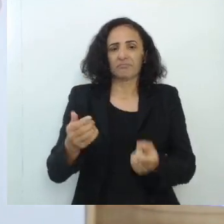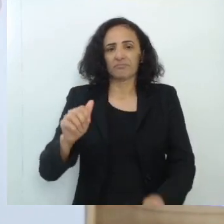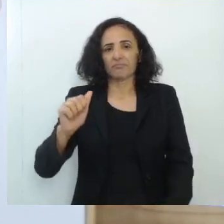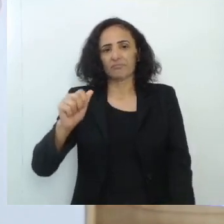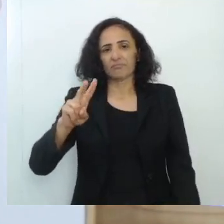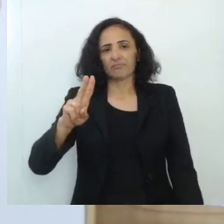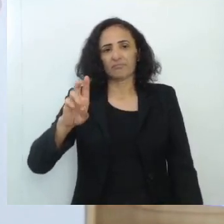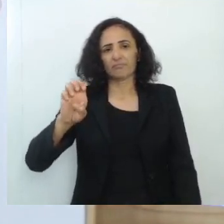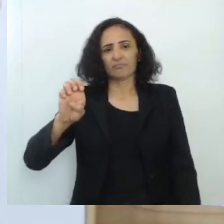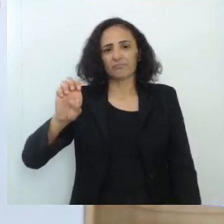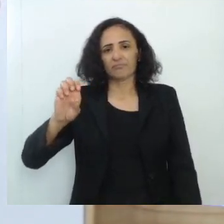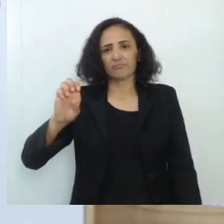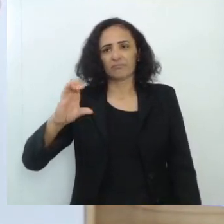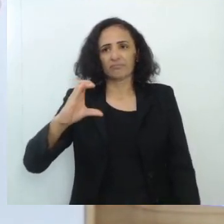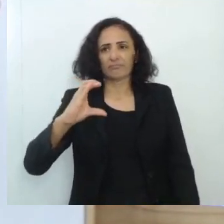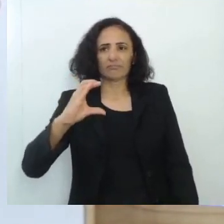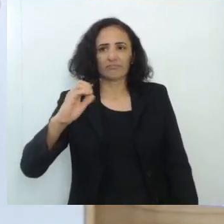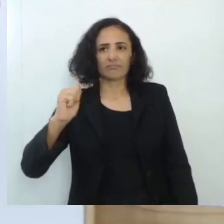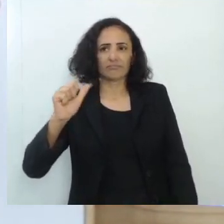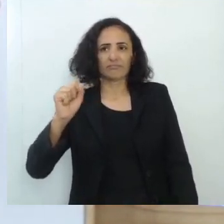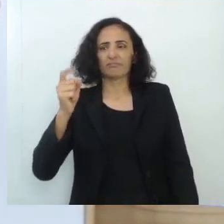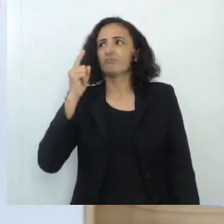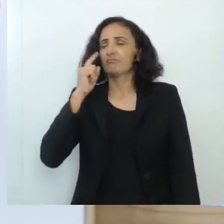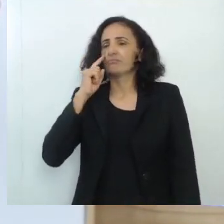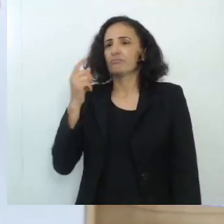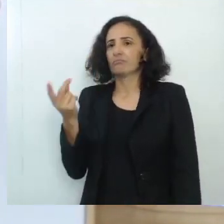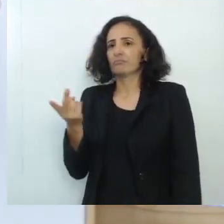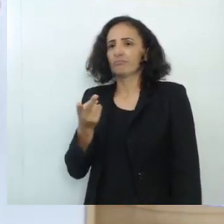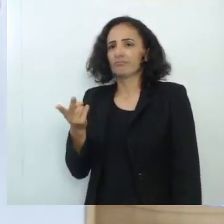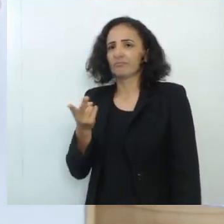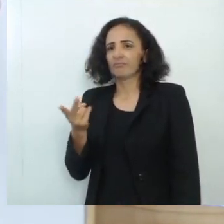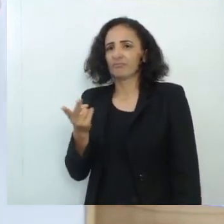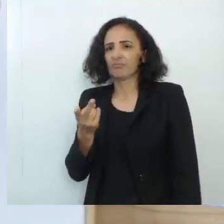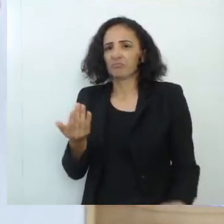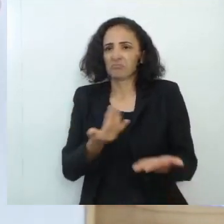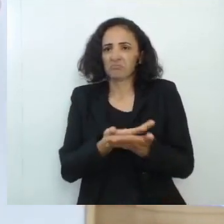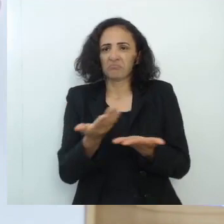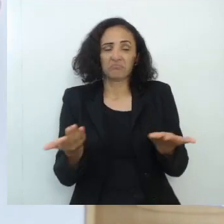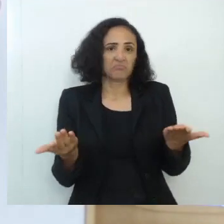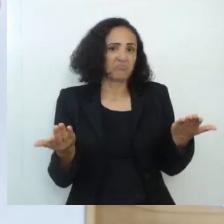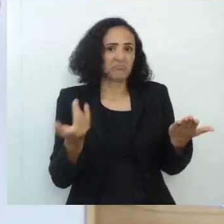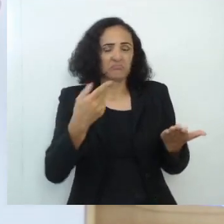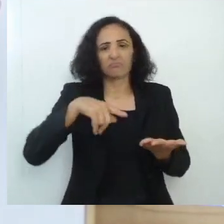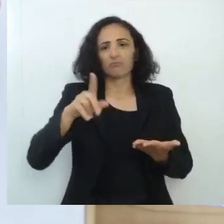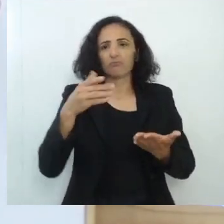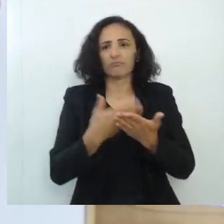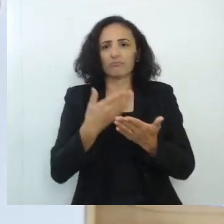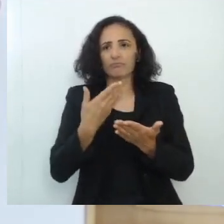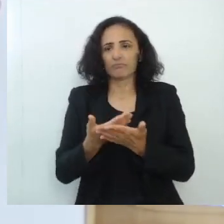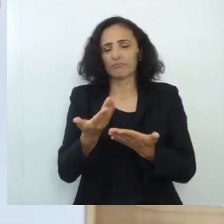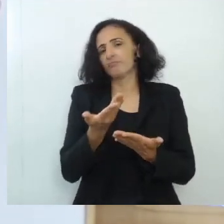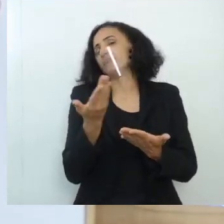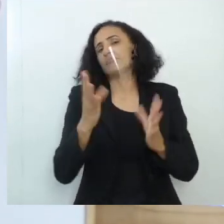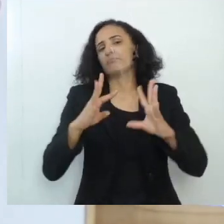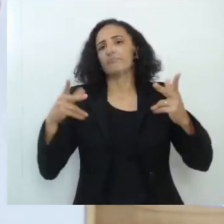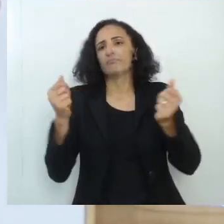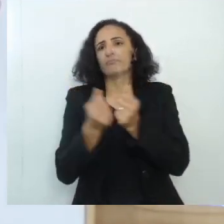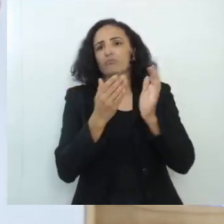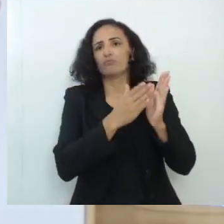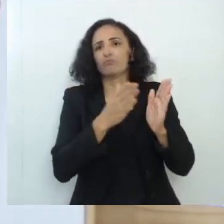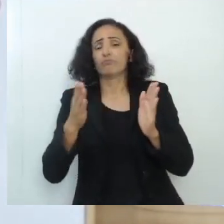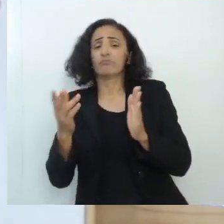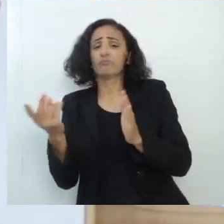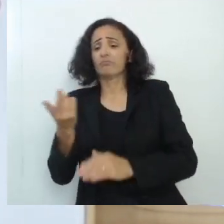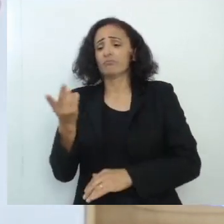umas plantinhas chamadas de samambaias e eu tenho umas plantinhas chamadas de avencas. As samambaias e as avencas são dois exemplos